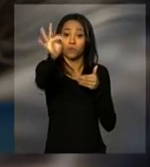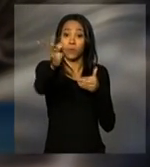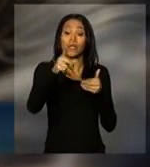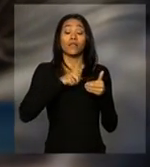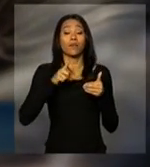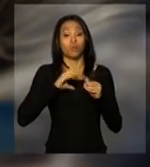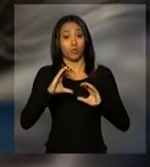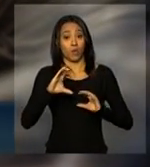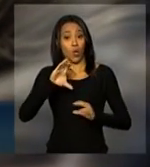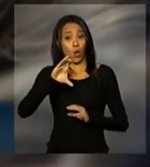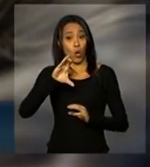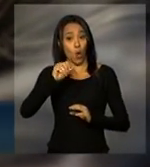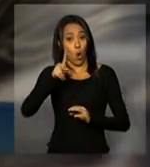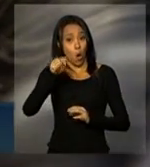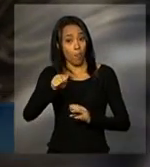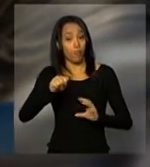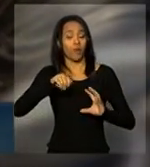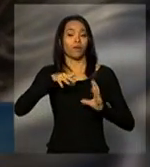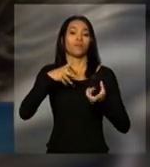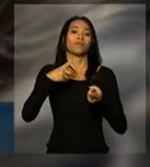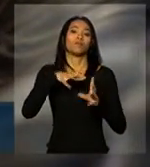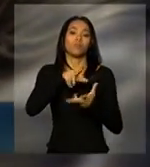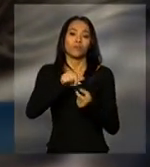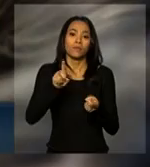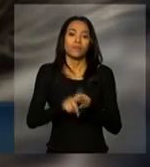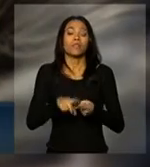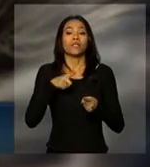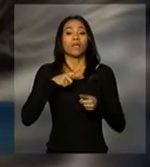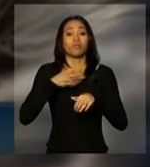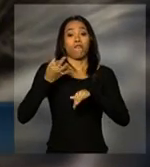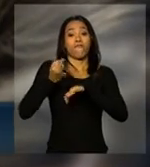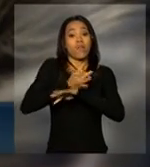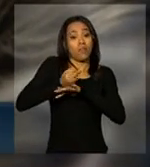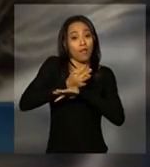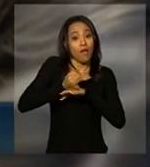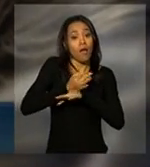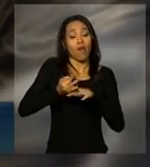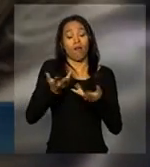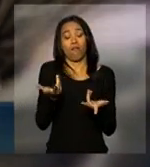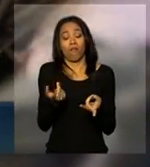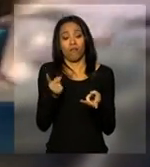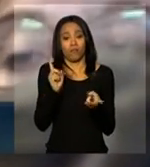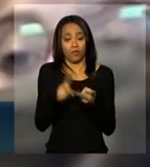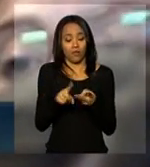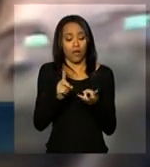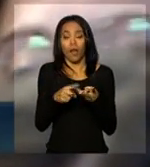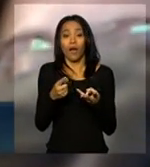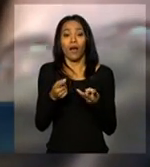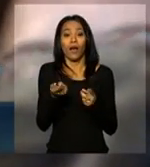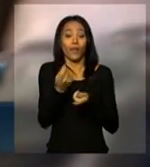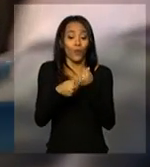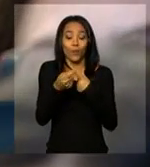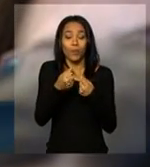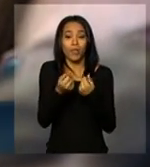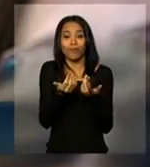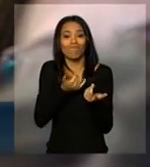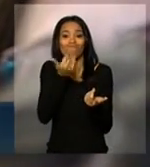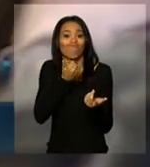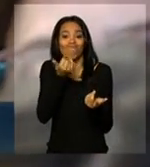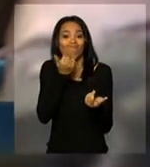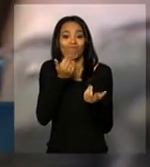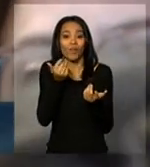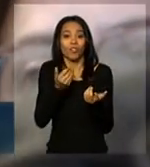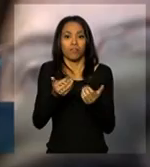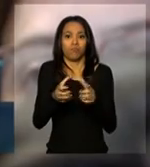Copa, vai ter um monte de feriado, a economia pode não crescer como se espera. E a